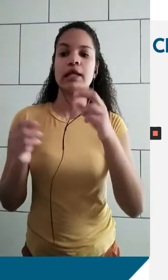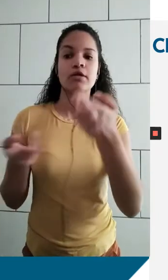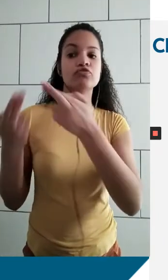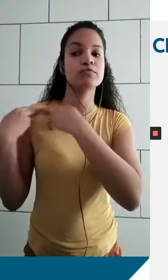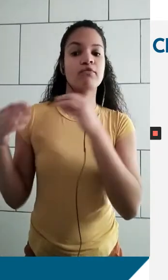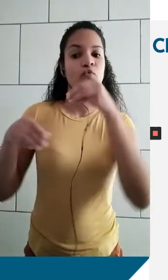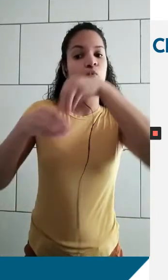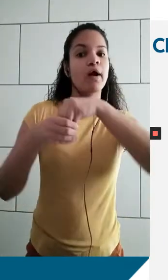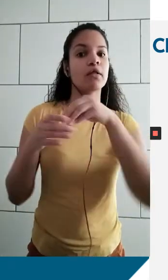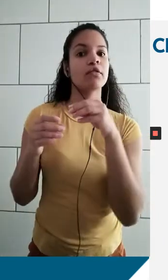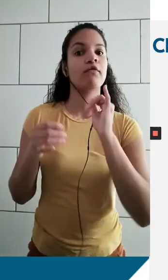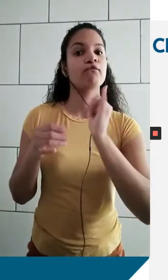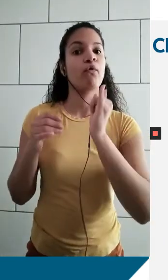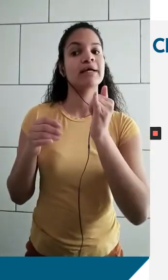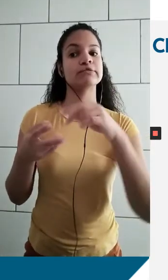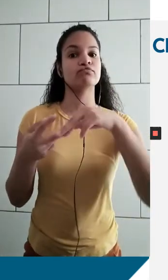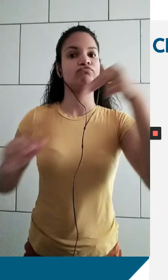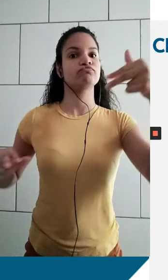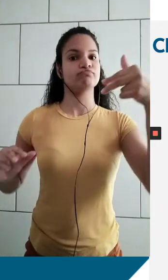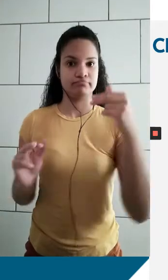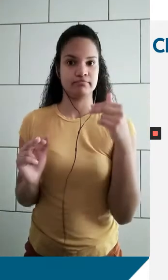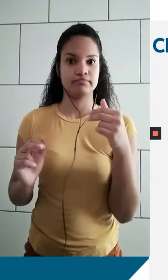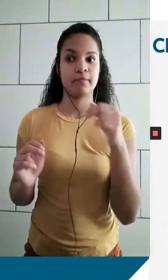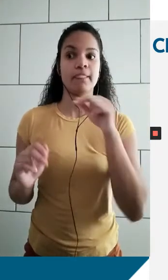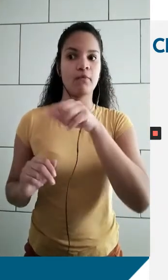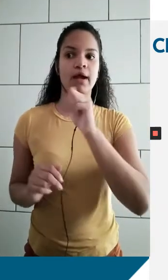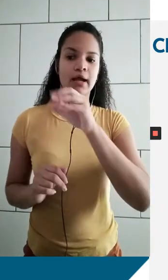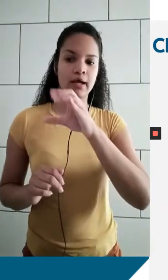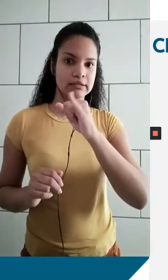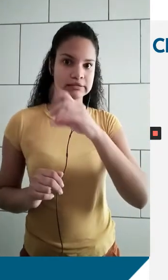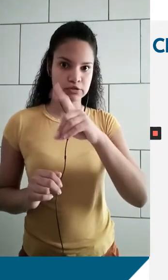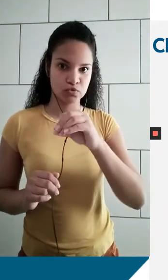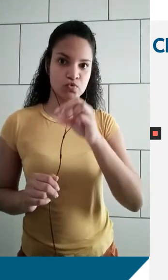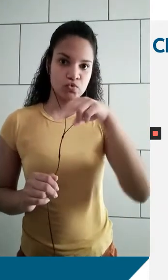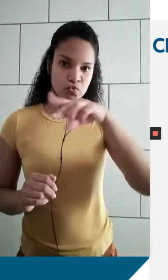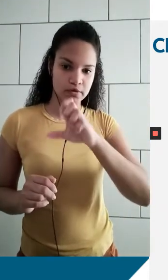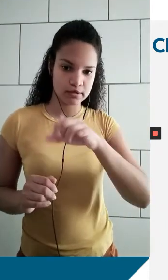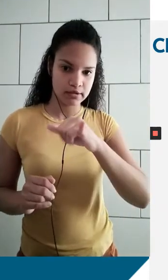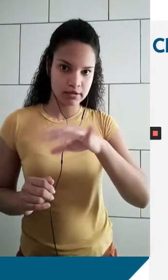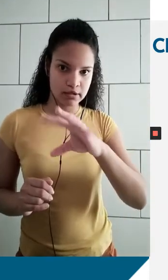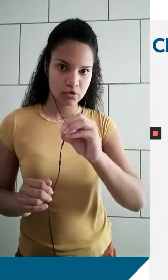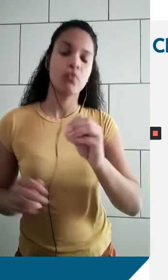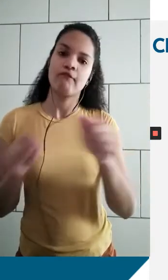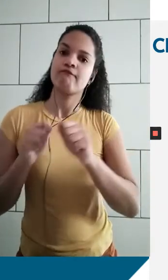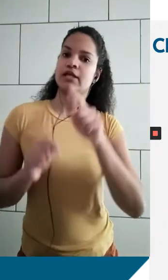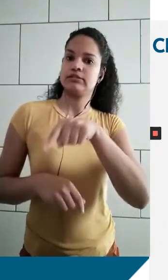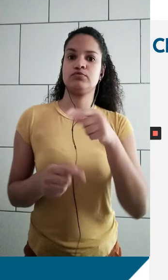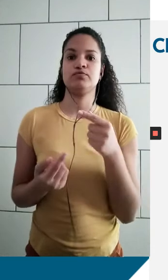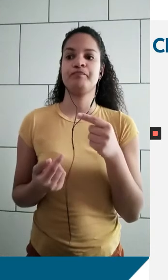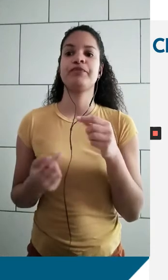genética. Então, os ácidos nucleicos possuem essa função. Os vídeos futuros